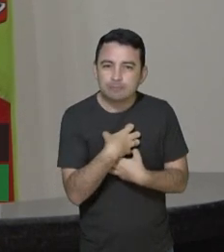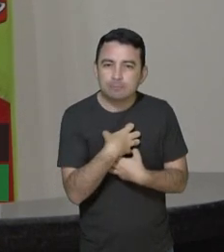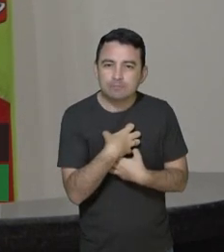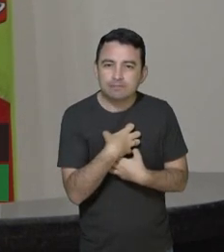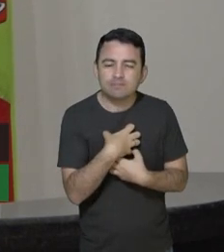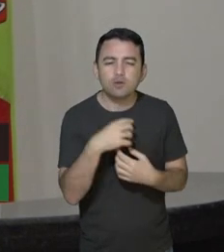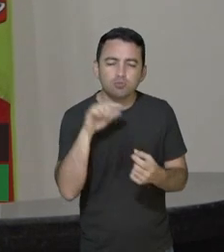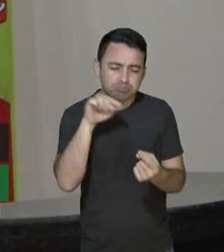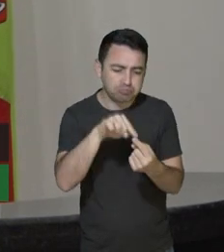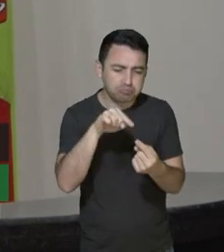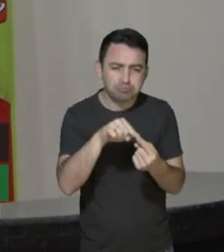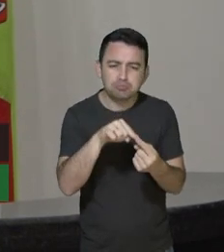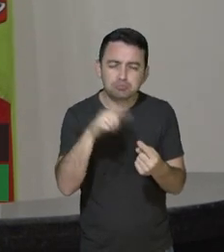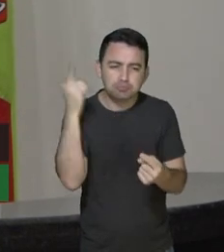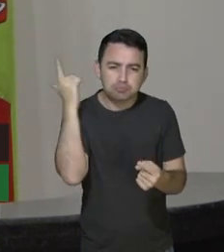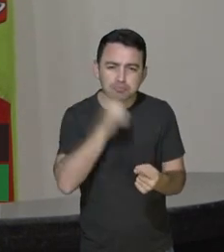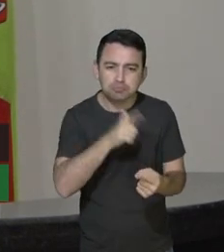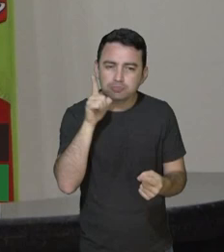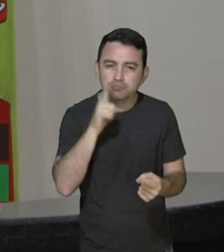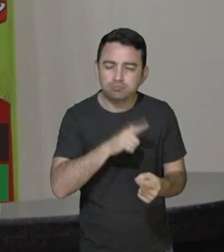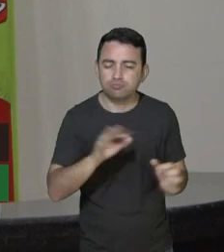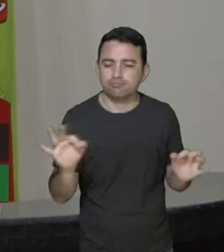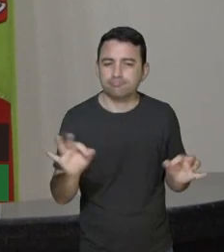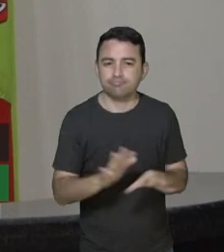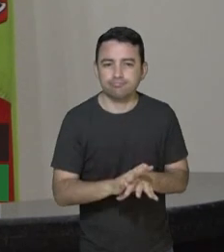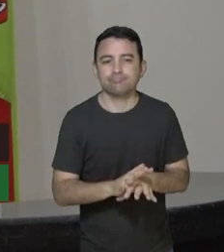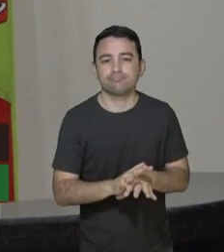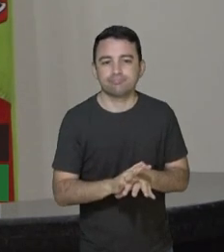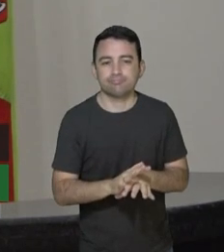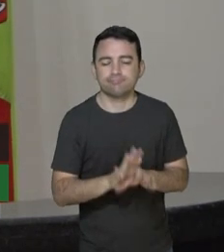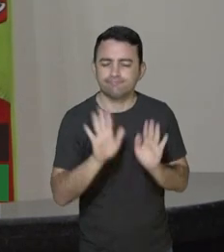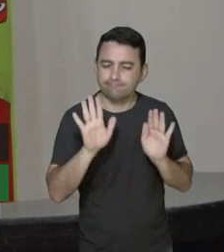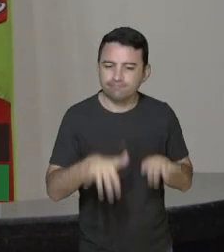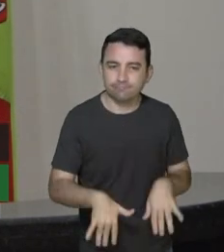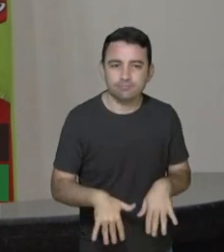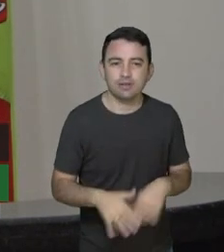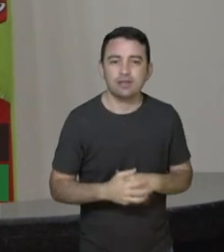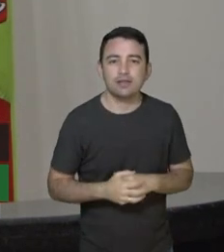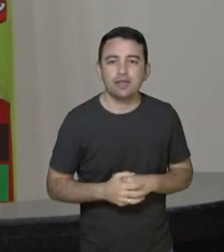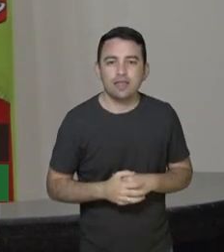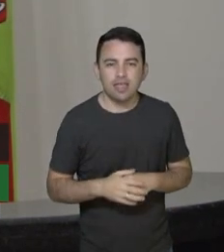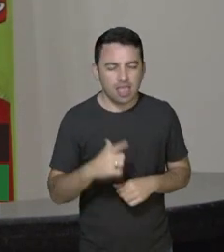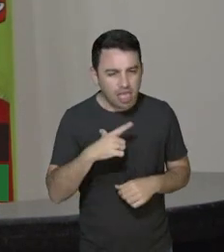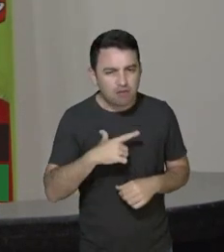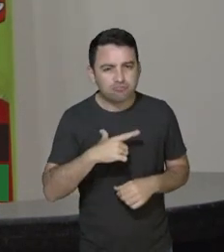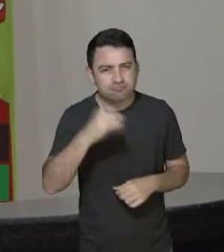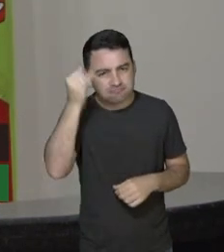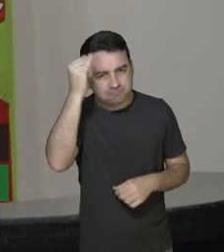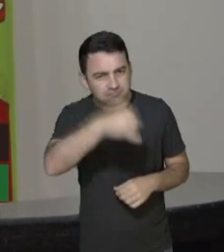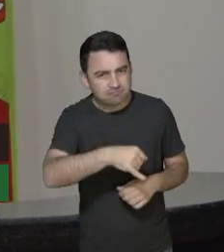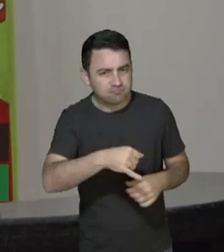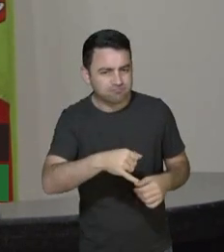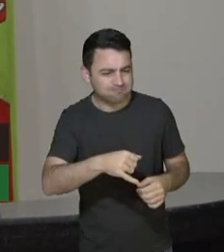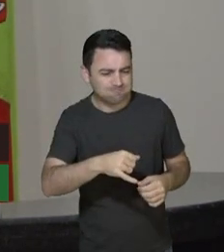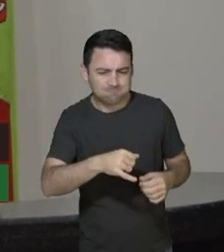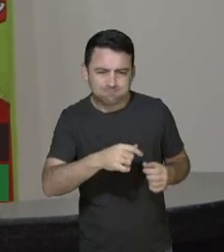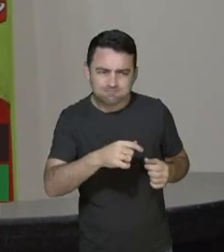missão cumprida, com a imensa sensação de que combati um bom